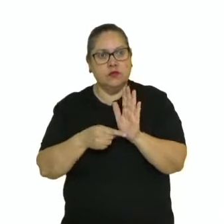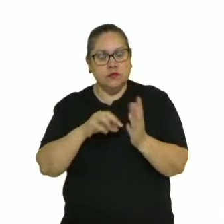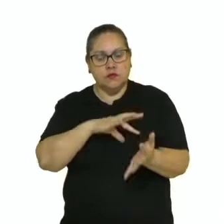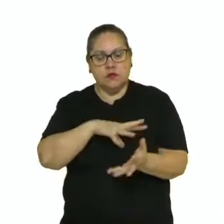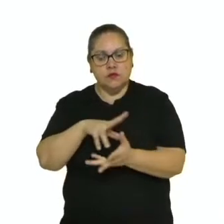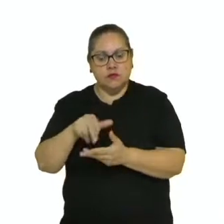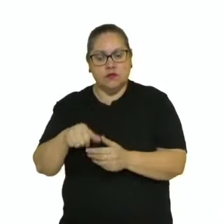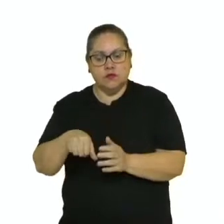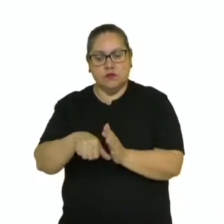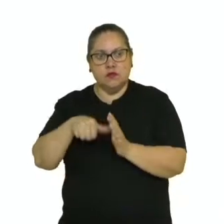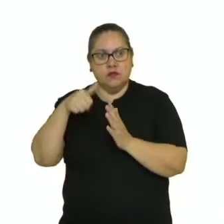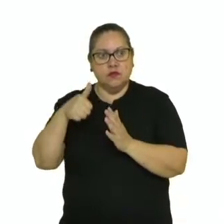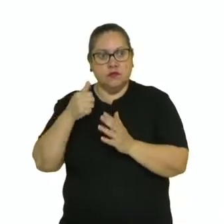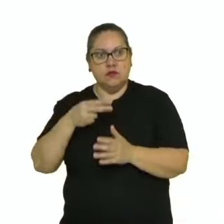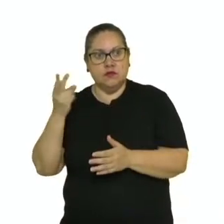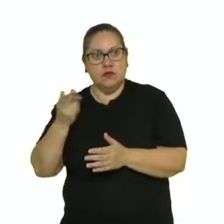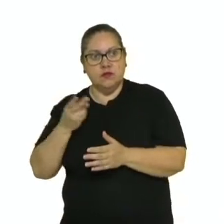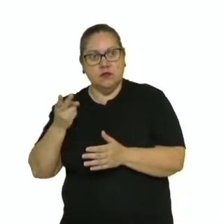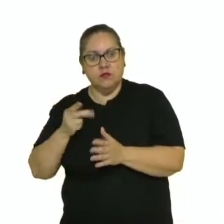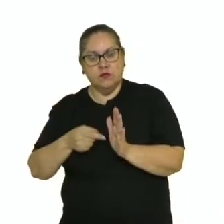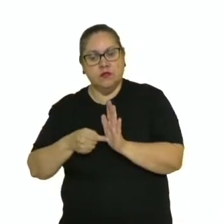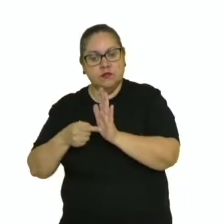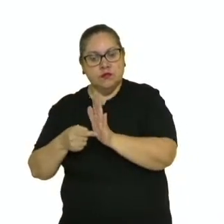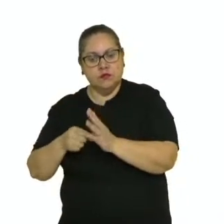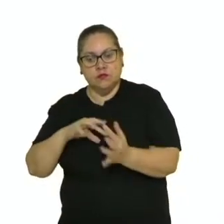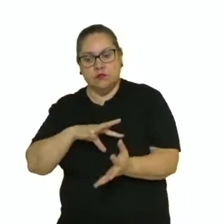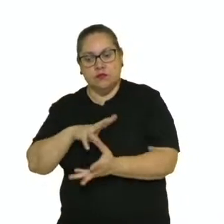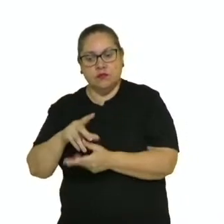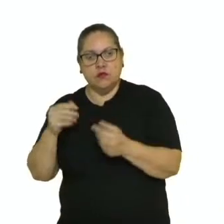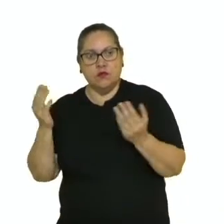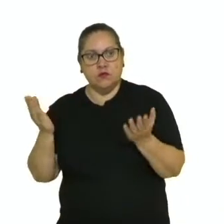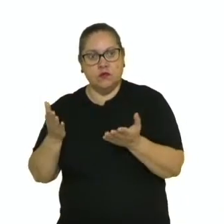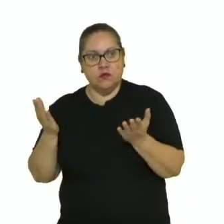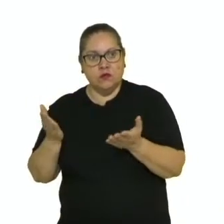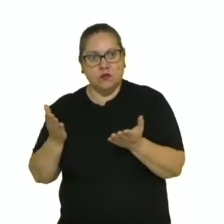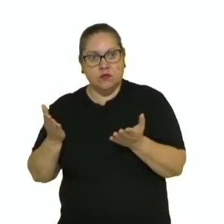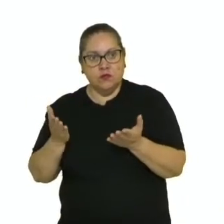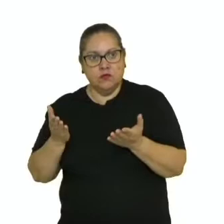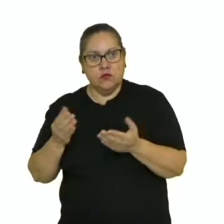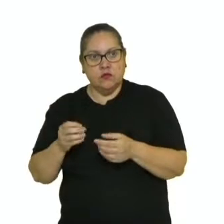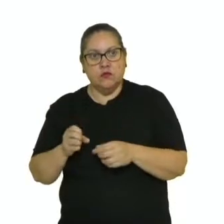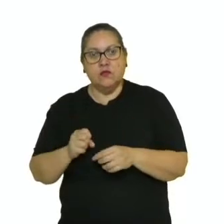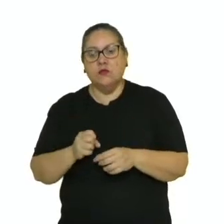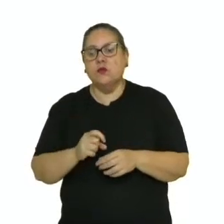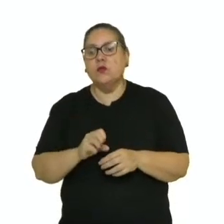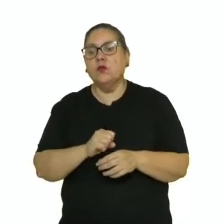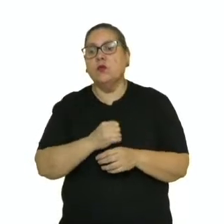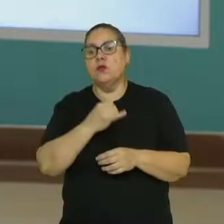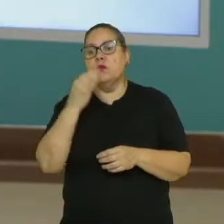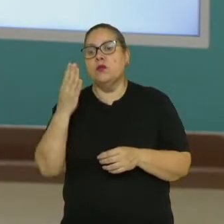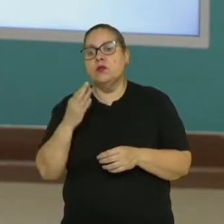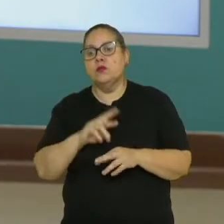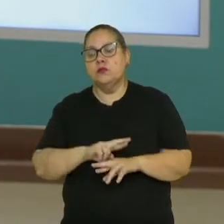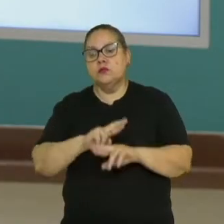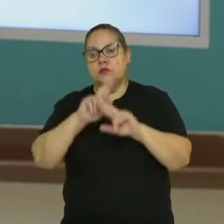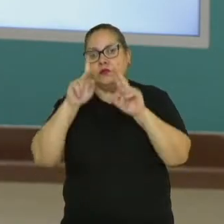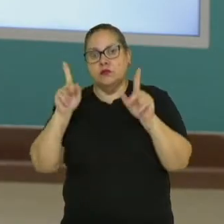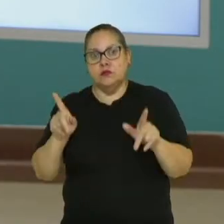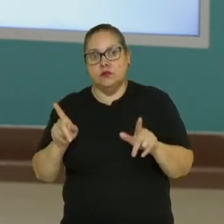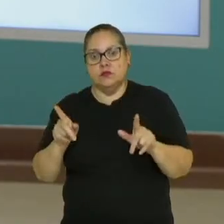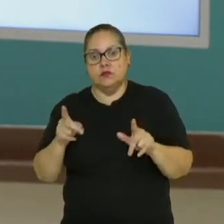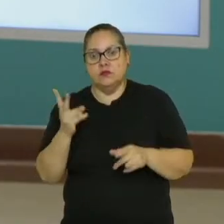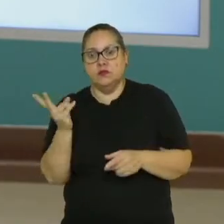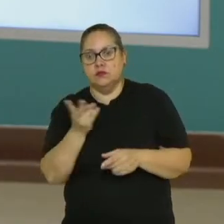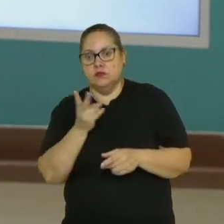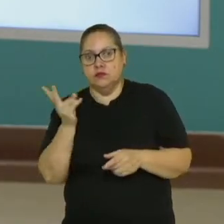Terra primitiva e na segunda, uma representação da Terra atualmente. Qual a